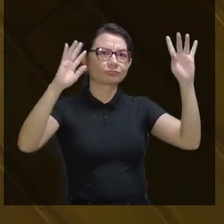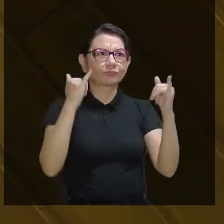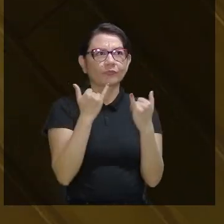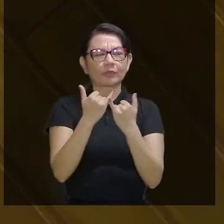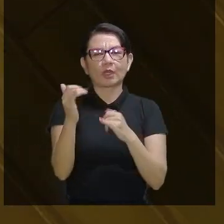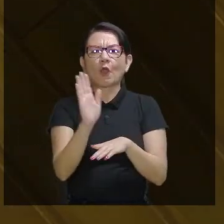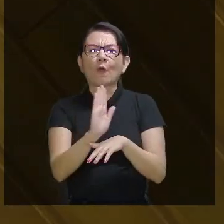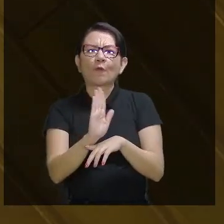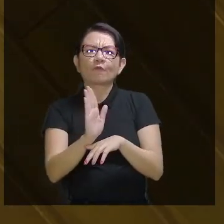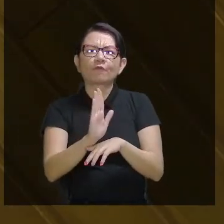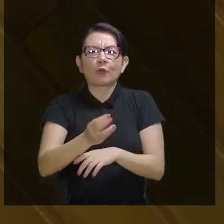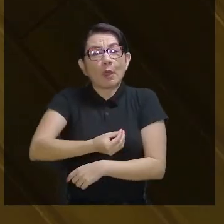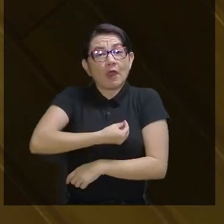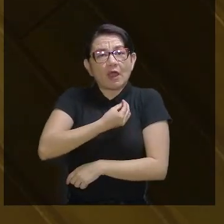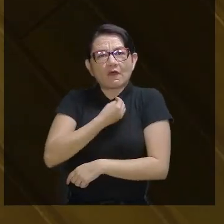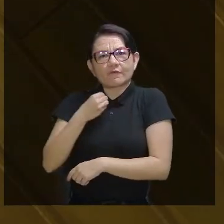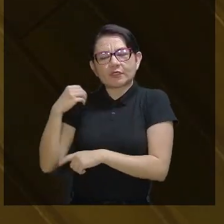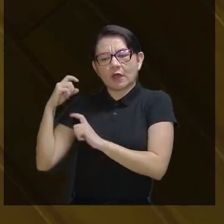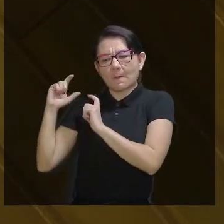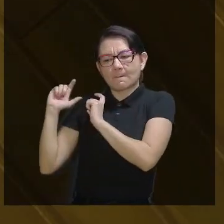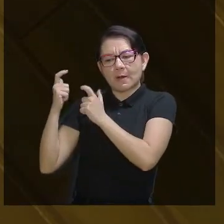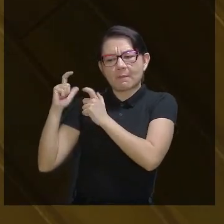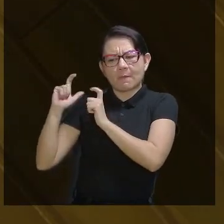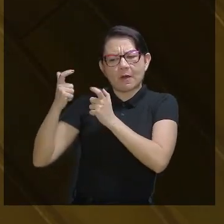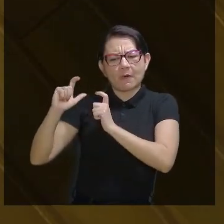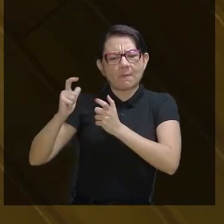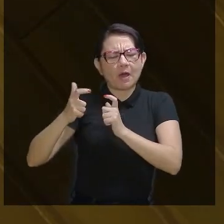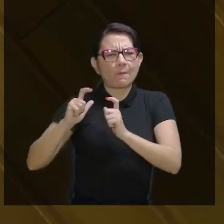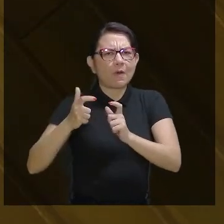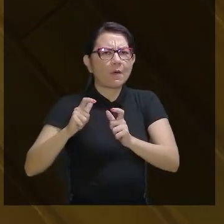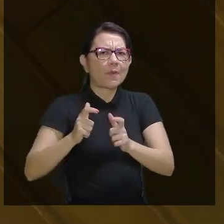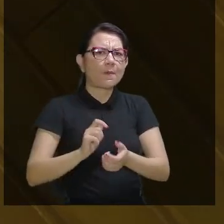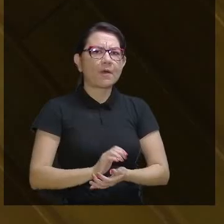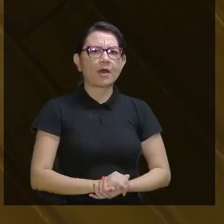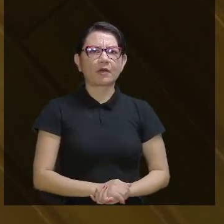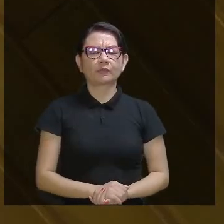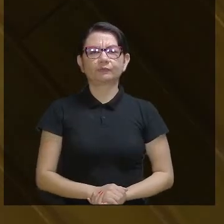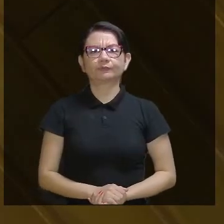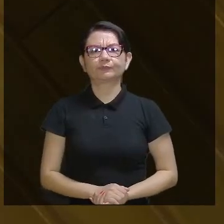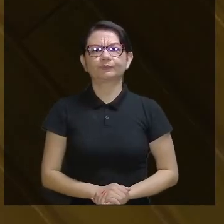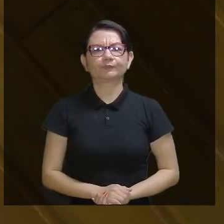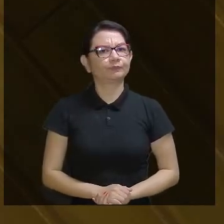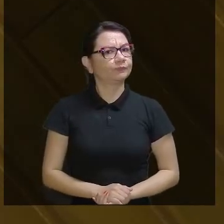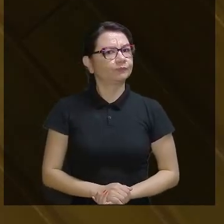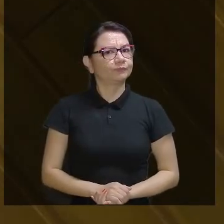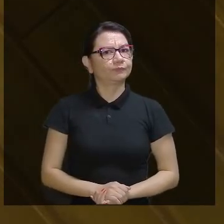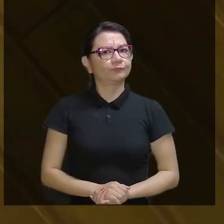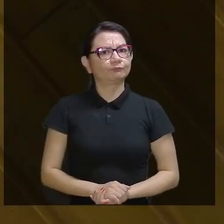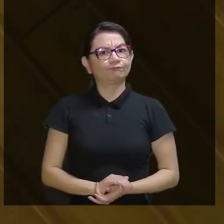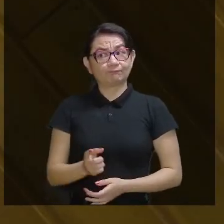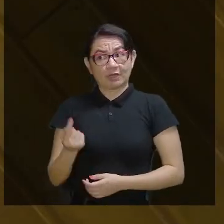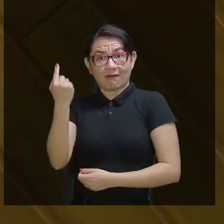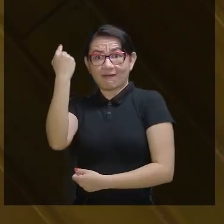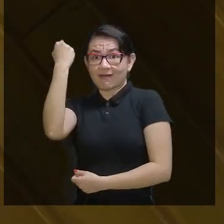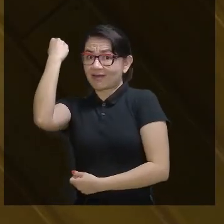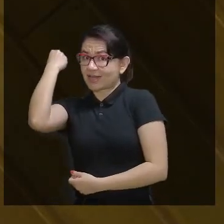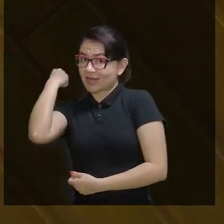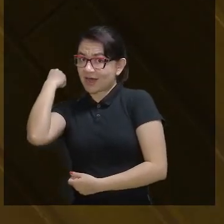da minha vida desde o momento que eu, no seio da minha